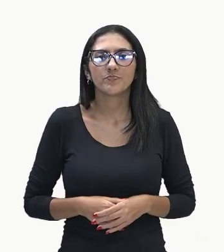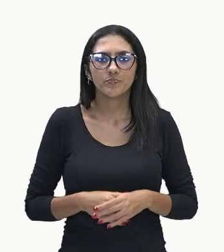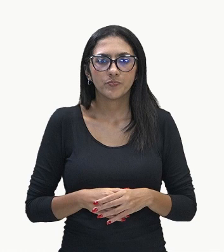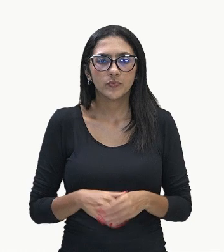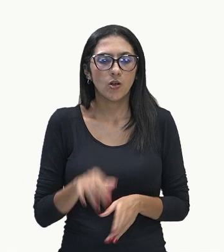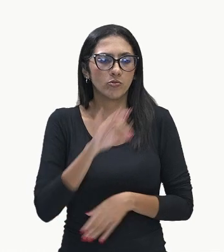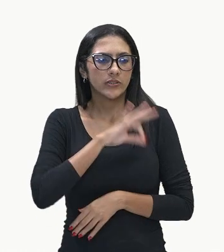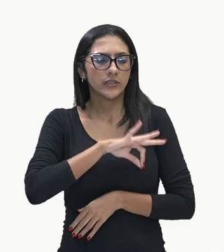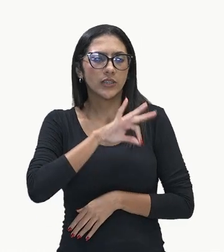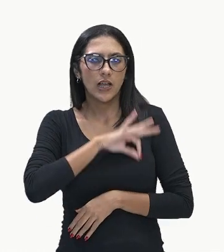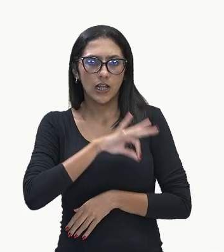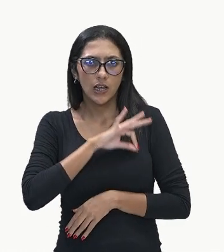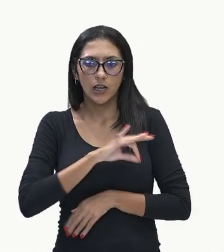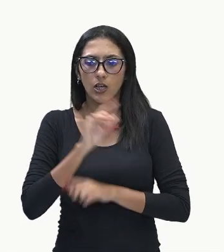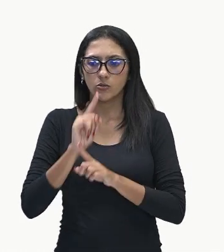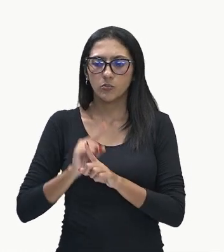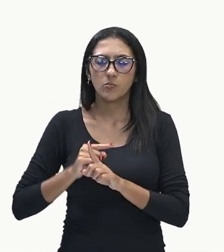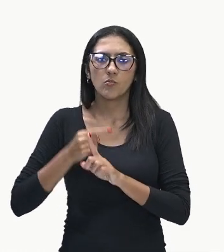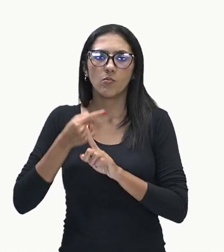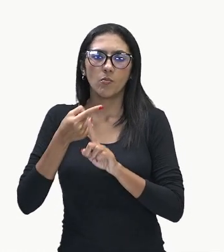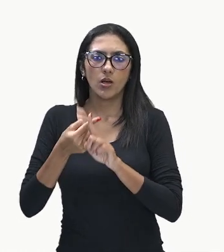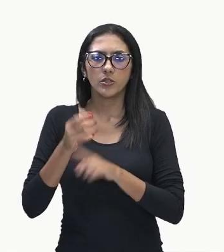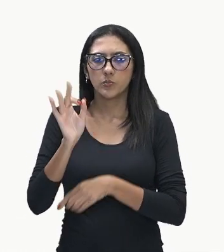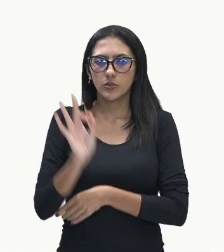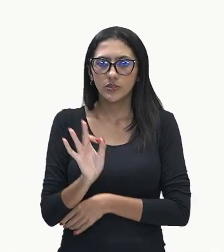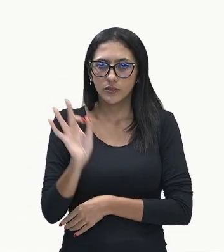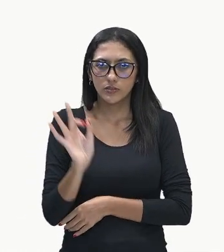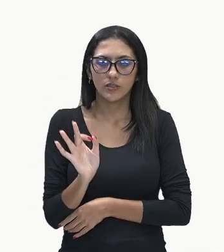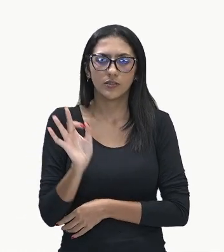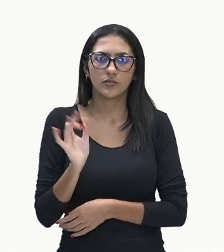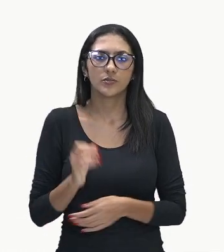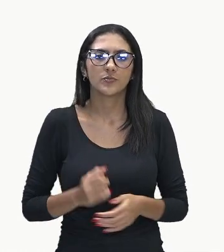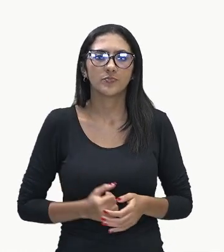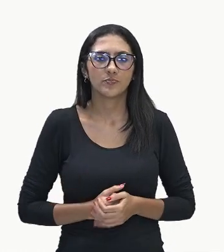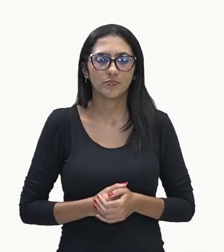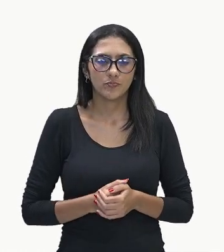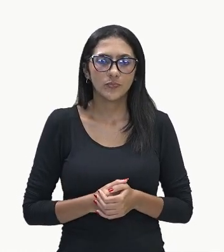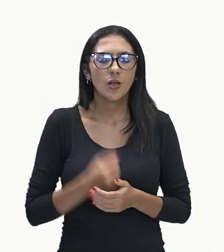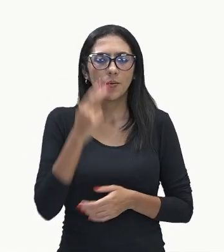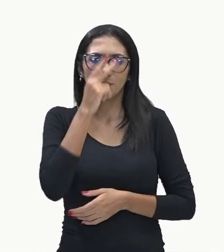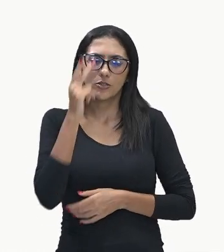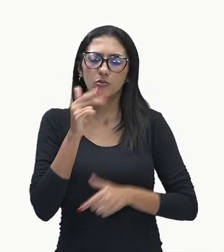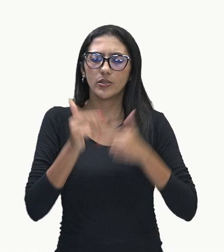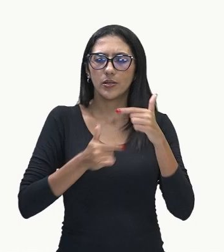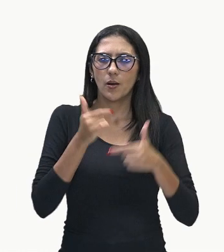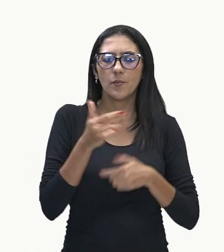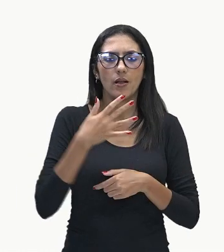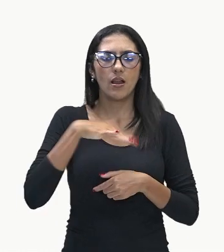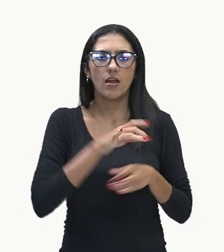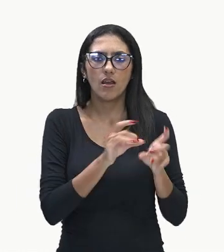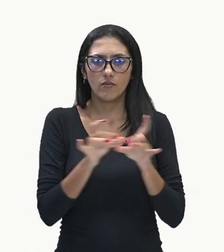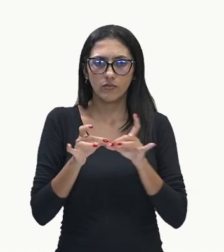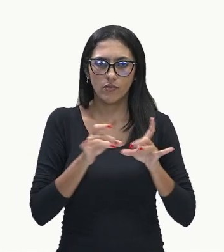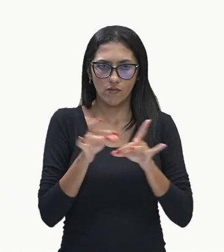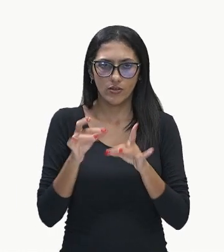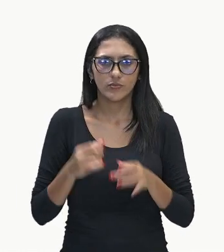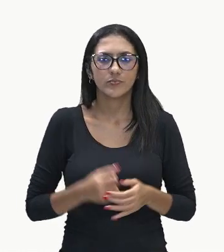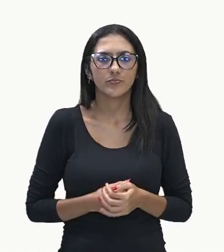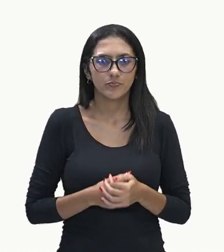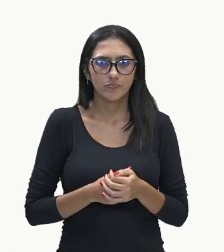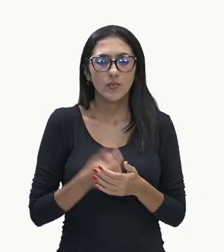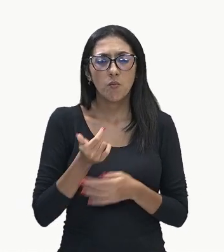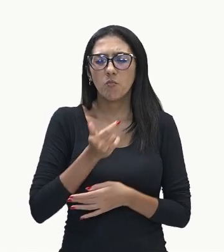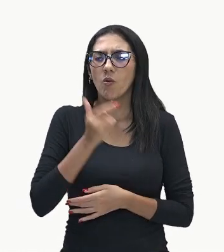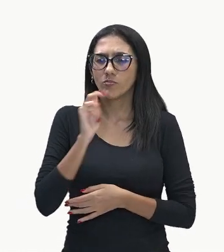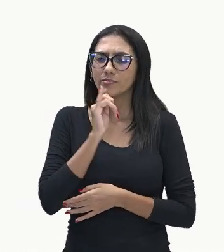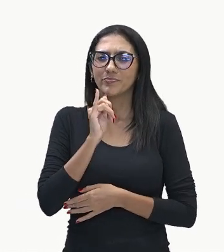com comissão, realidade aí de muitos que trabalham no comércio, não é? Um outro exemplo de como uma